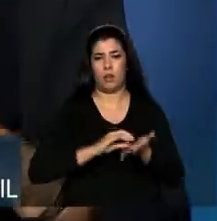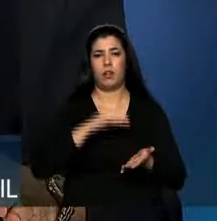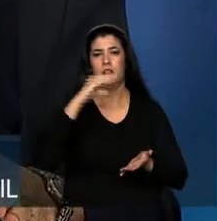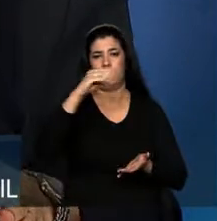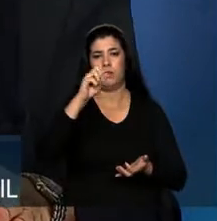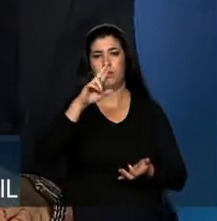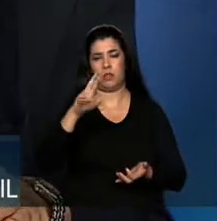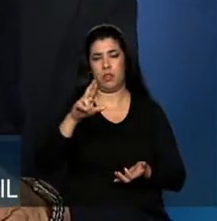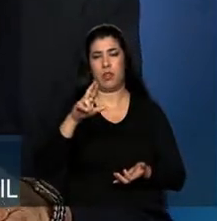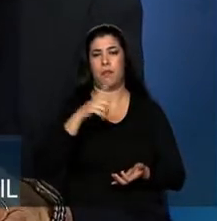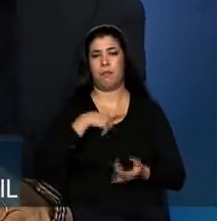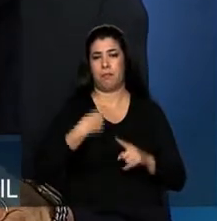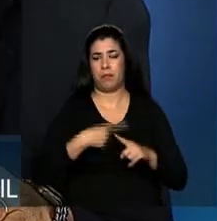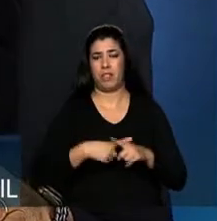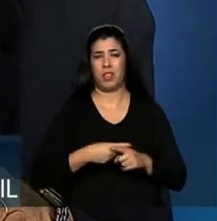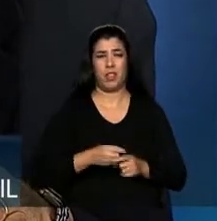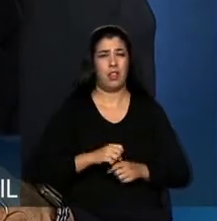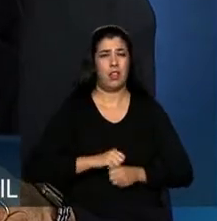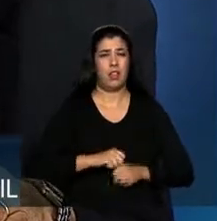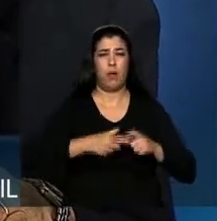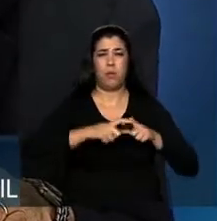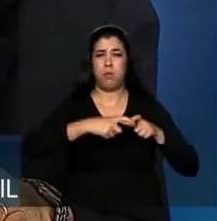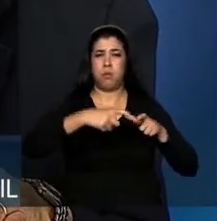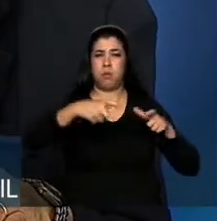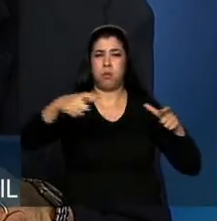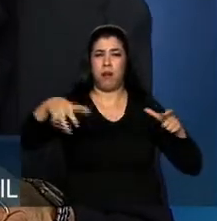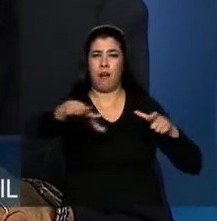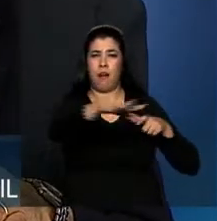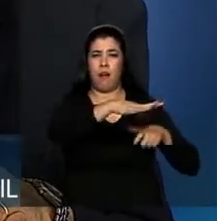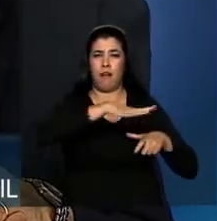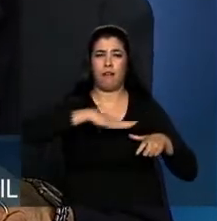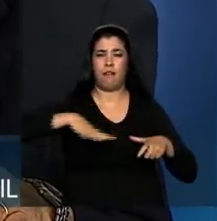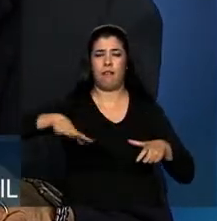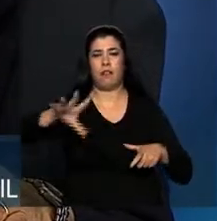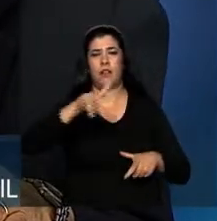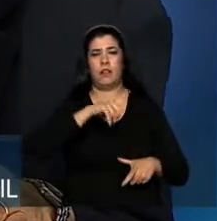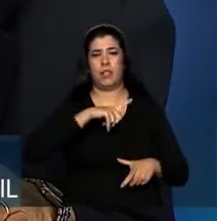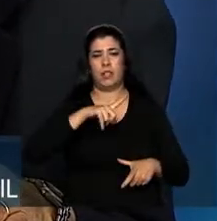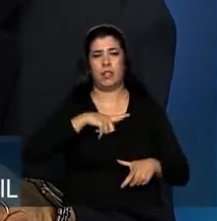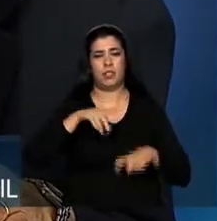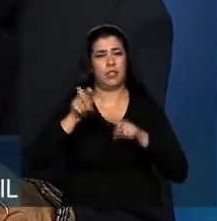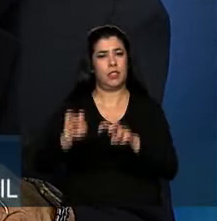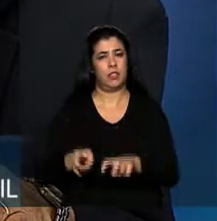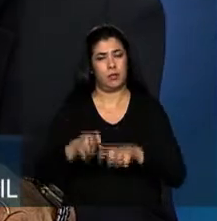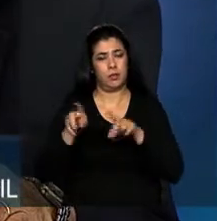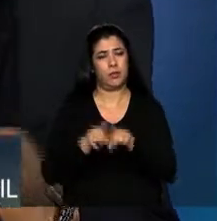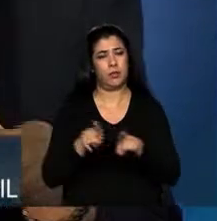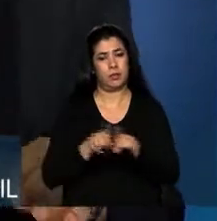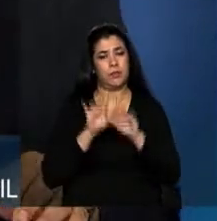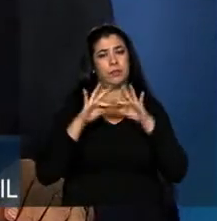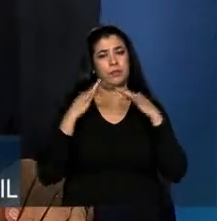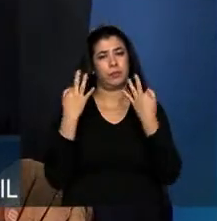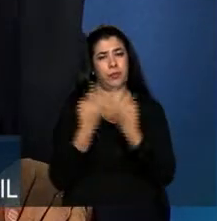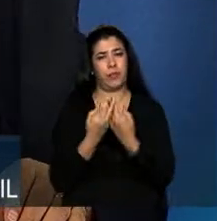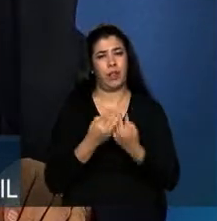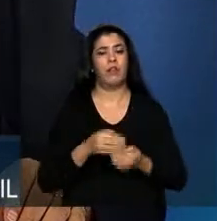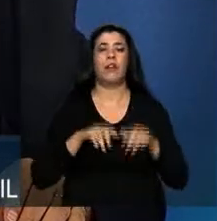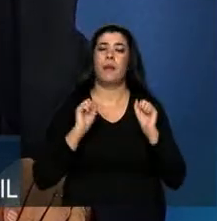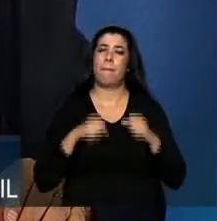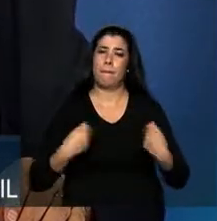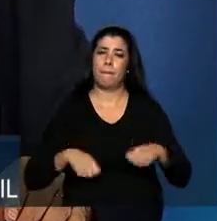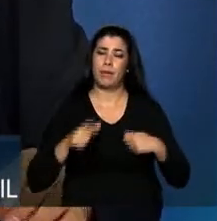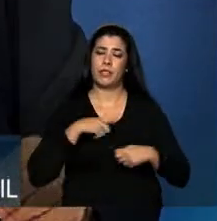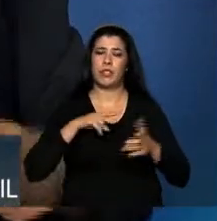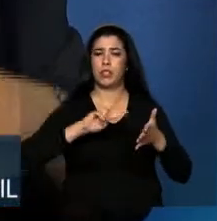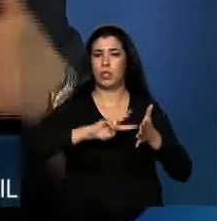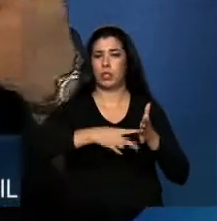no Brasil, nós precisamos de estrutura, capacitar os sindicatos. Nós temos aí denúncias que em alguns